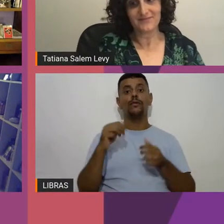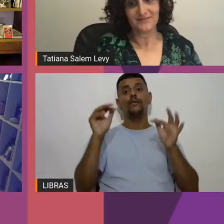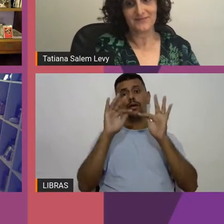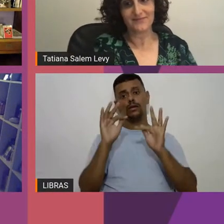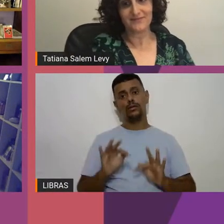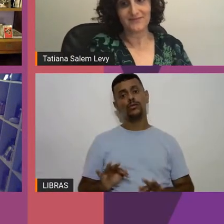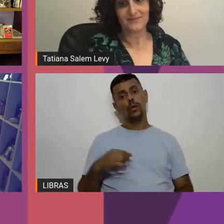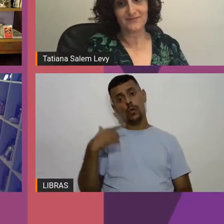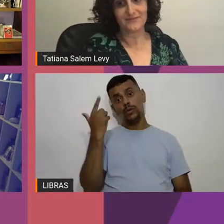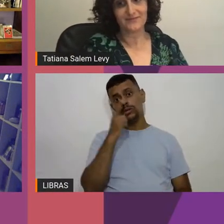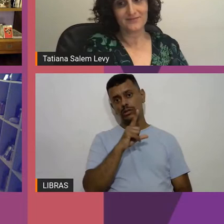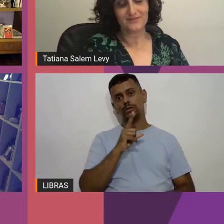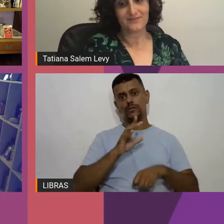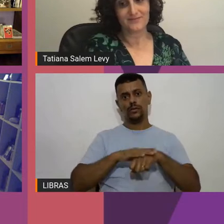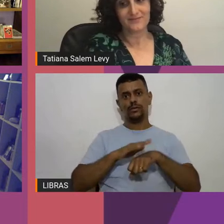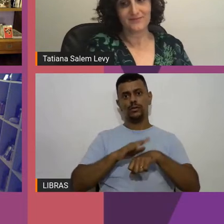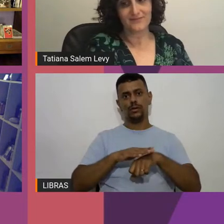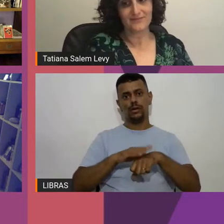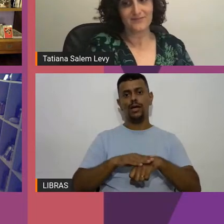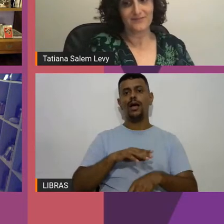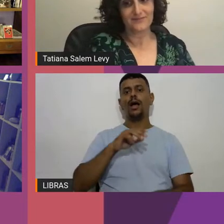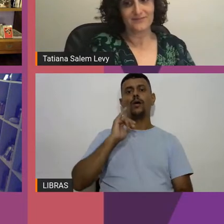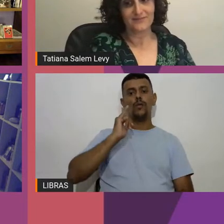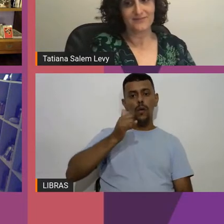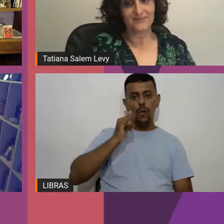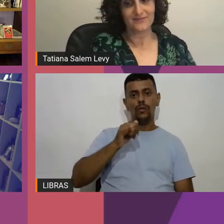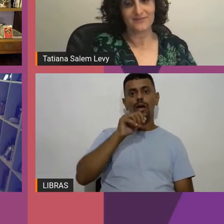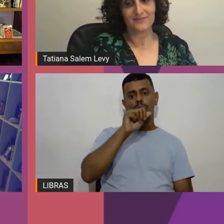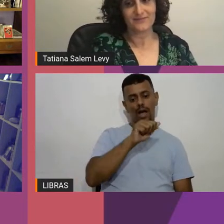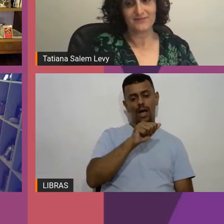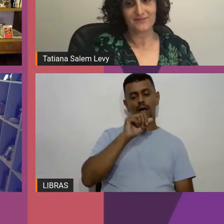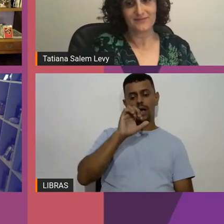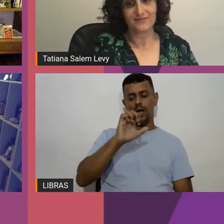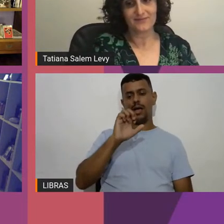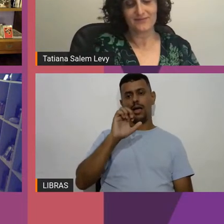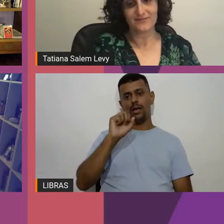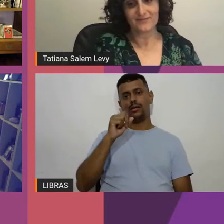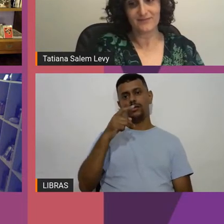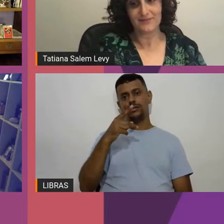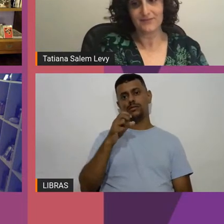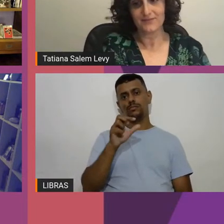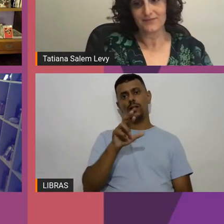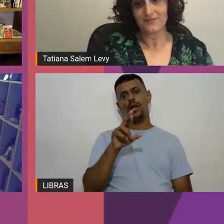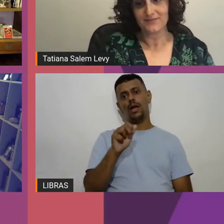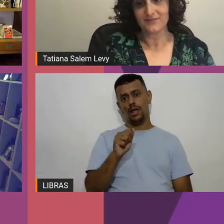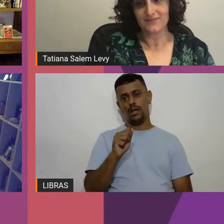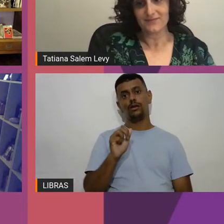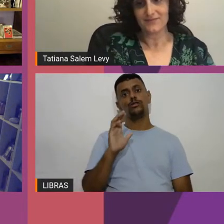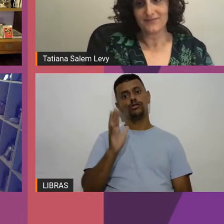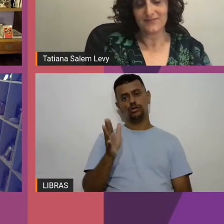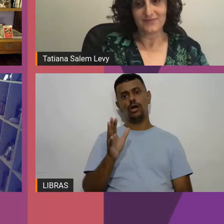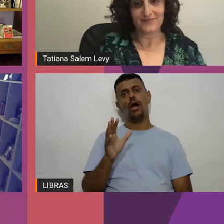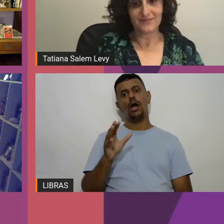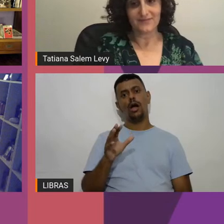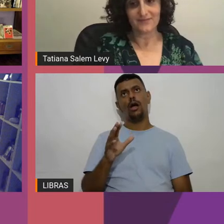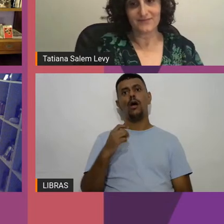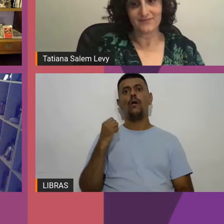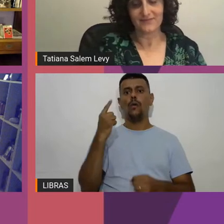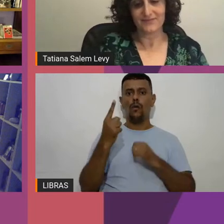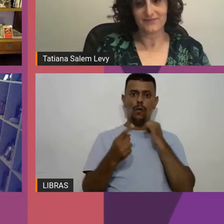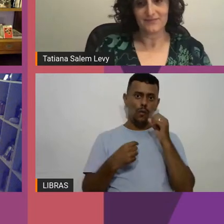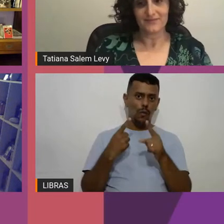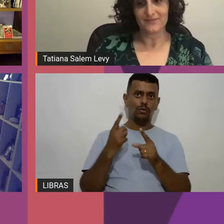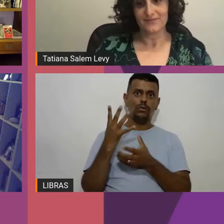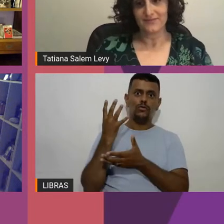isso eu conto à espera que tá disponível na versão digital muita gente já baixou na Ah mas não chegou a